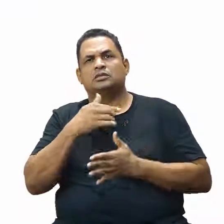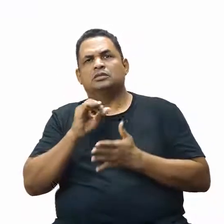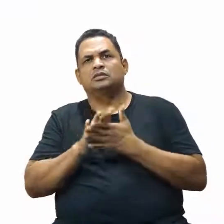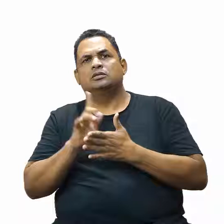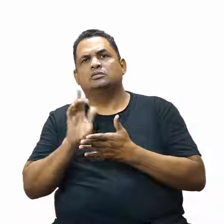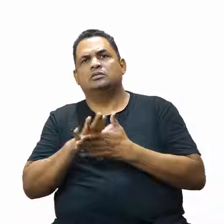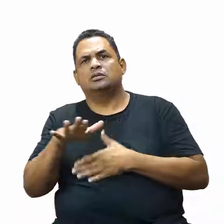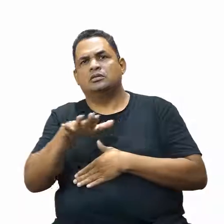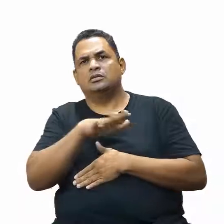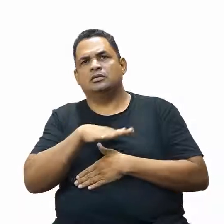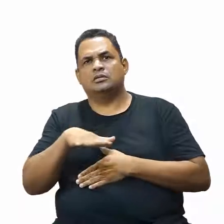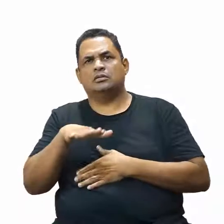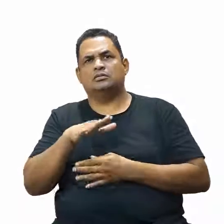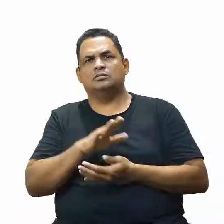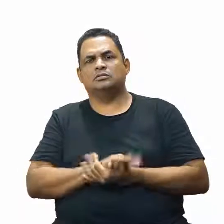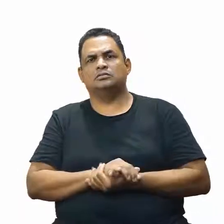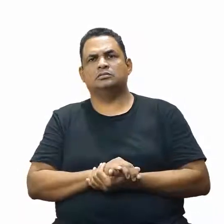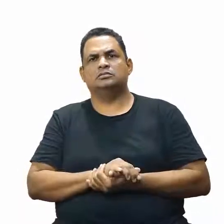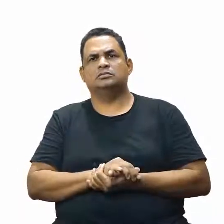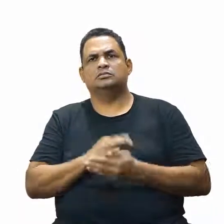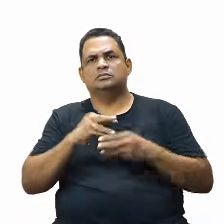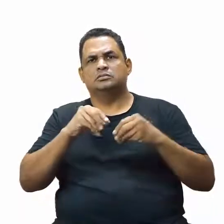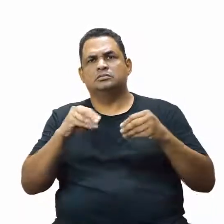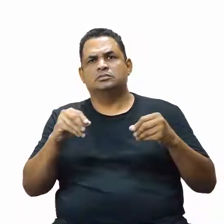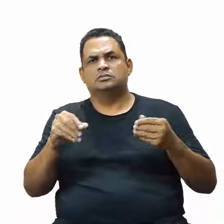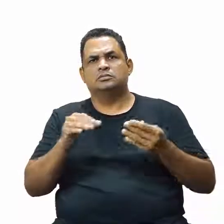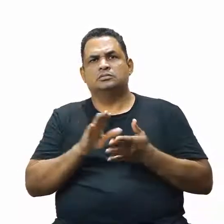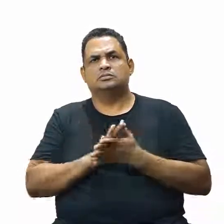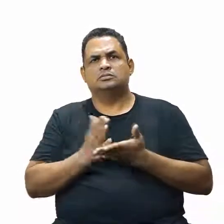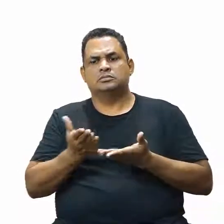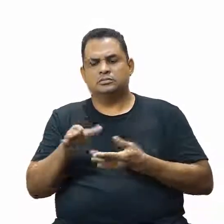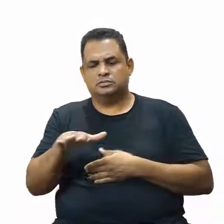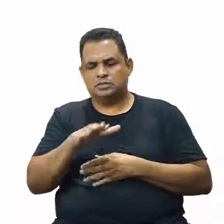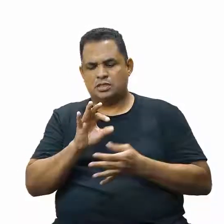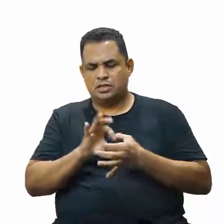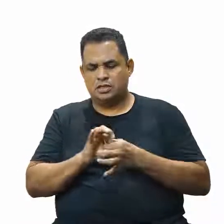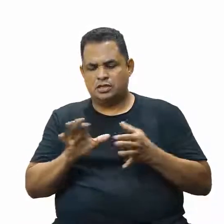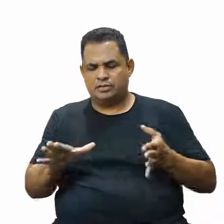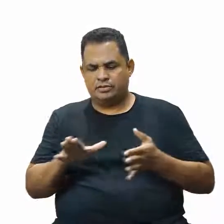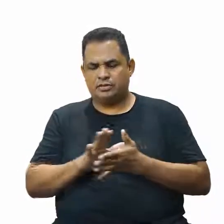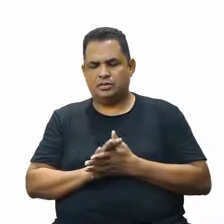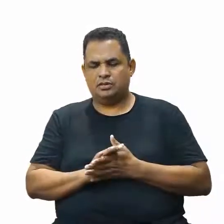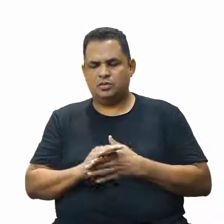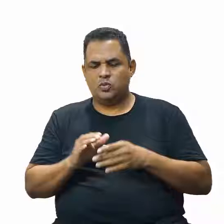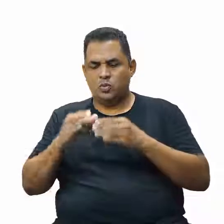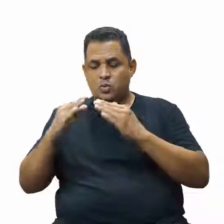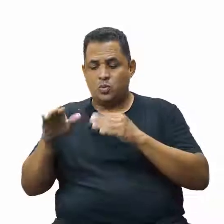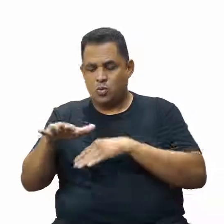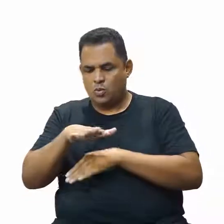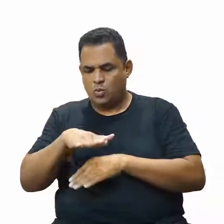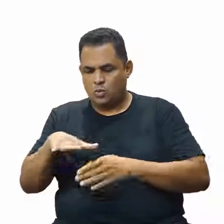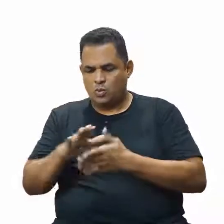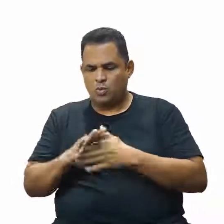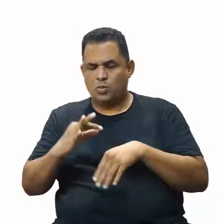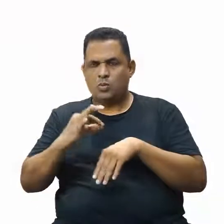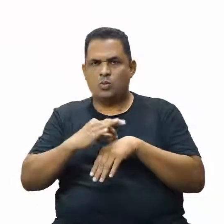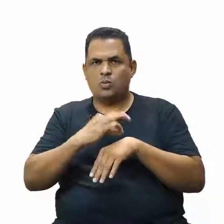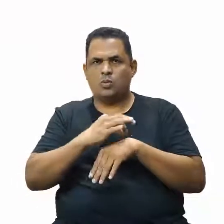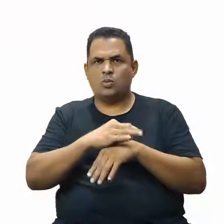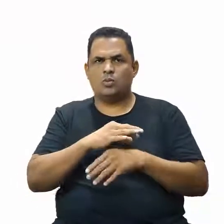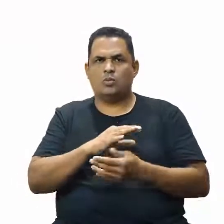área ocupada da terra solta do formigueiro, em metros